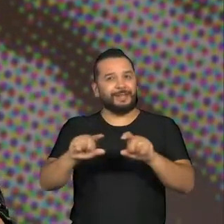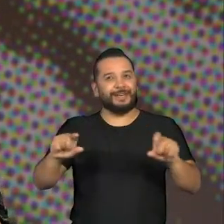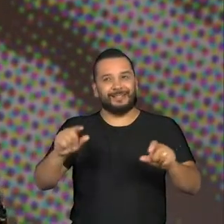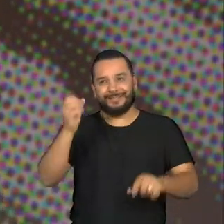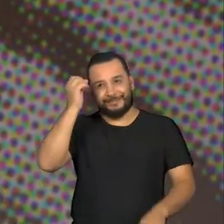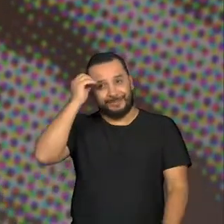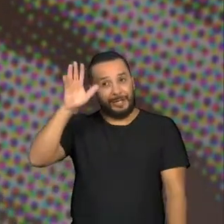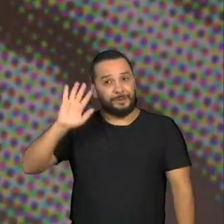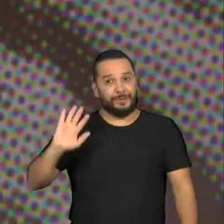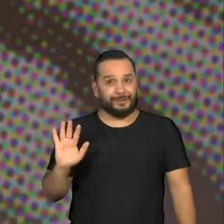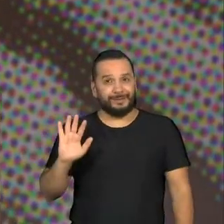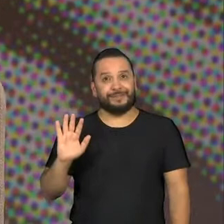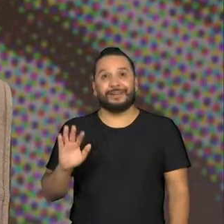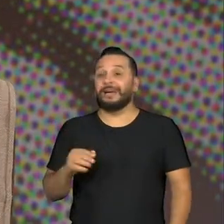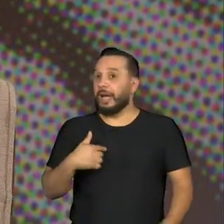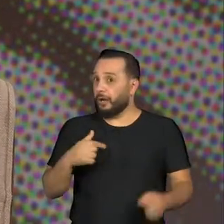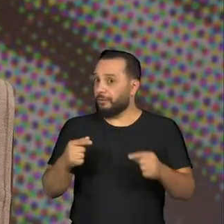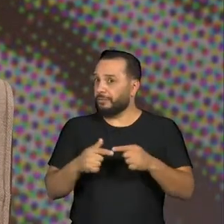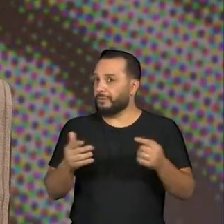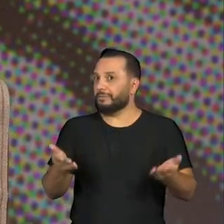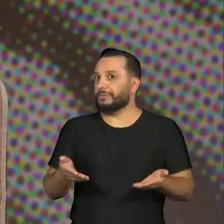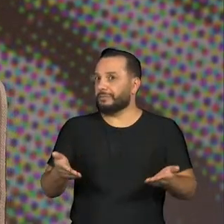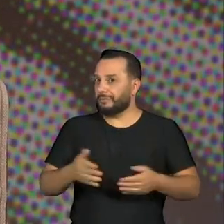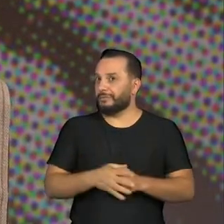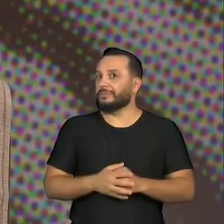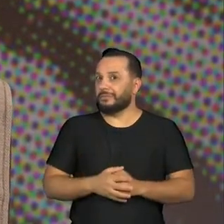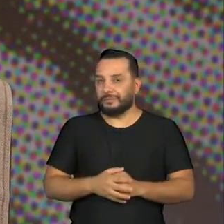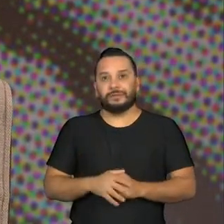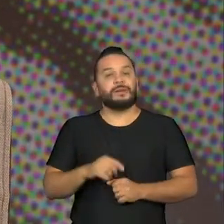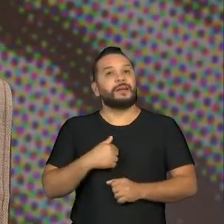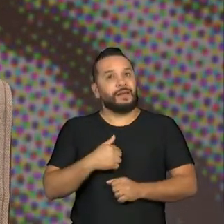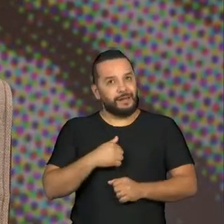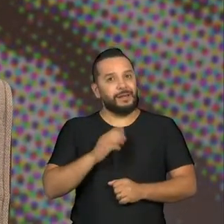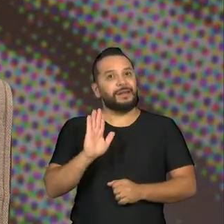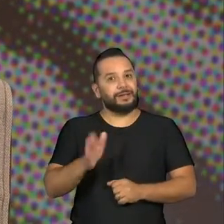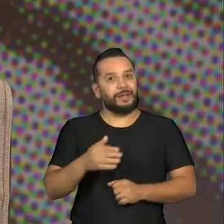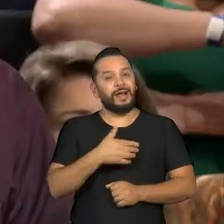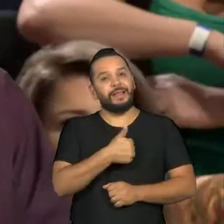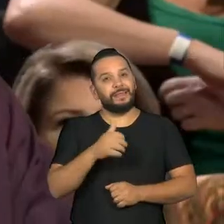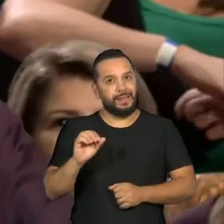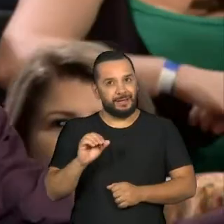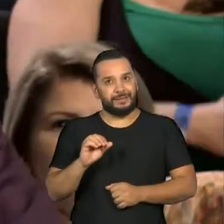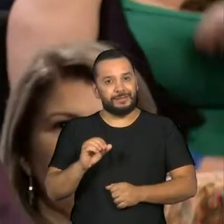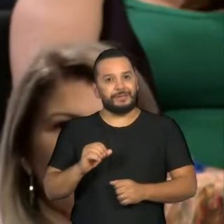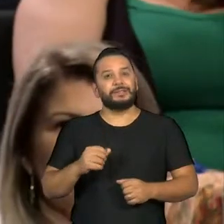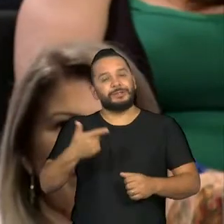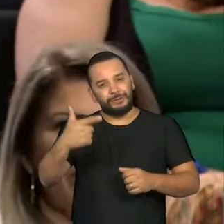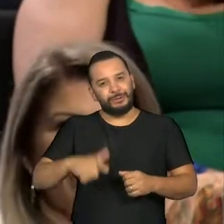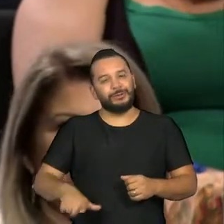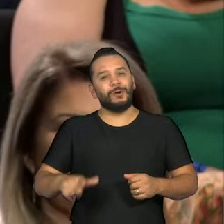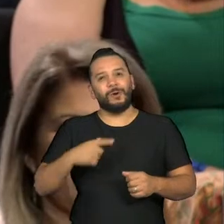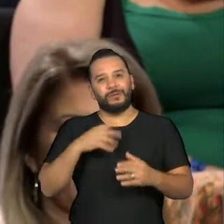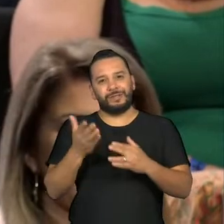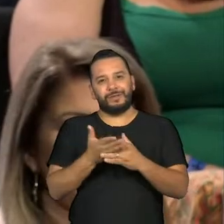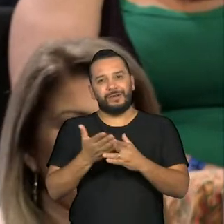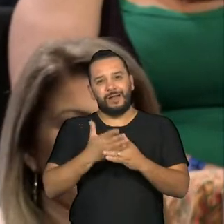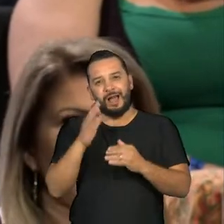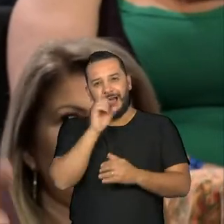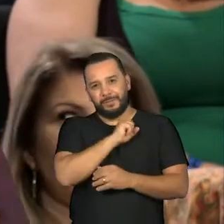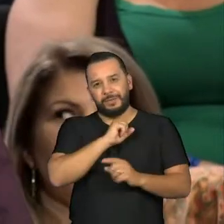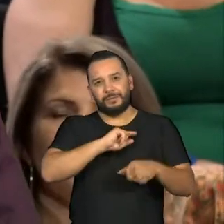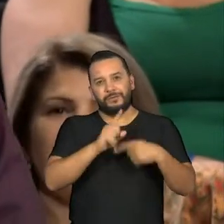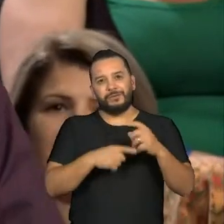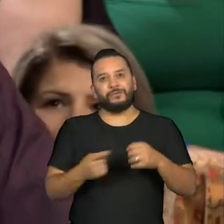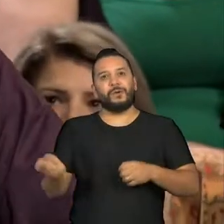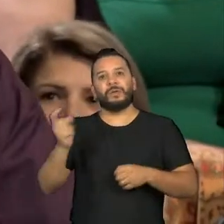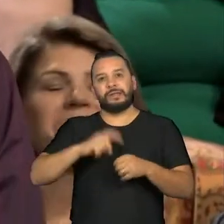Não é? Bem atual, né? Caramba. A carta 10. Olha. Nós temos outro intervalo agora, é bem curtinho.